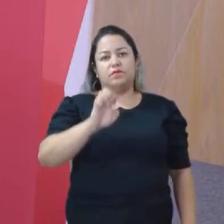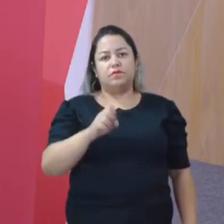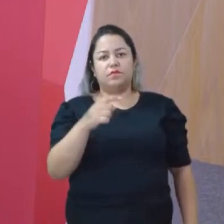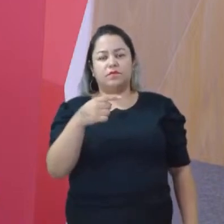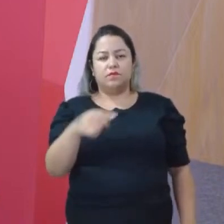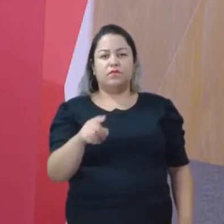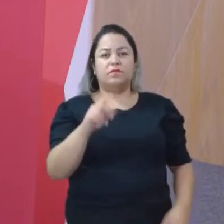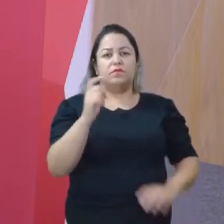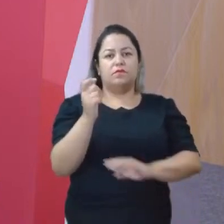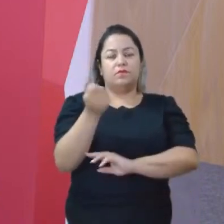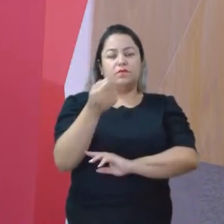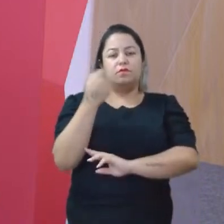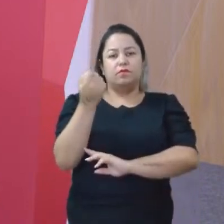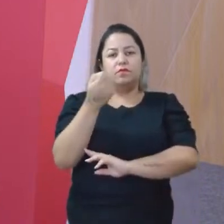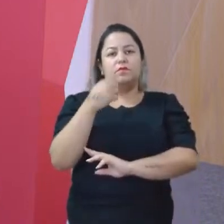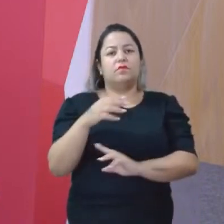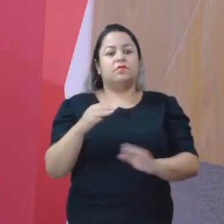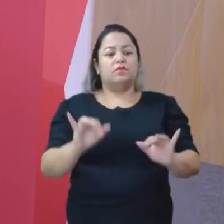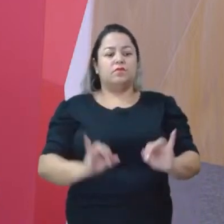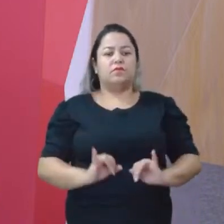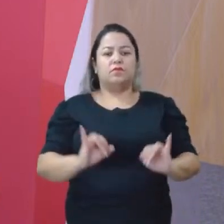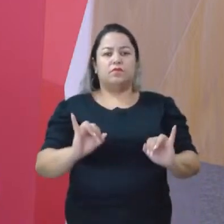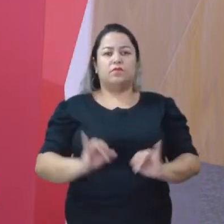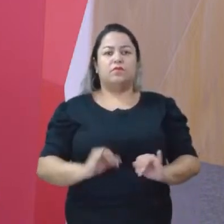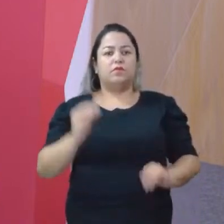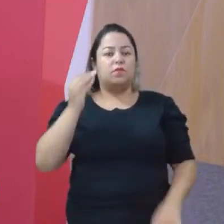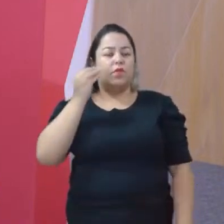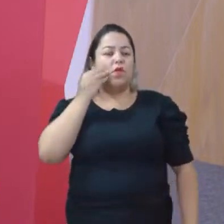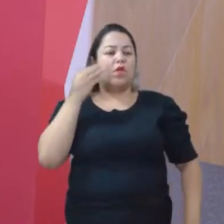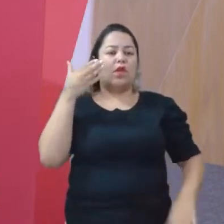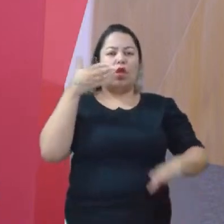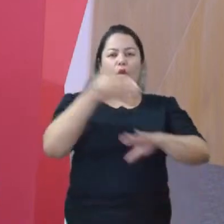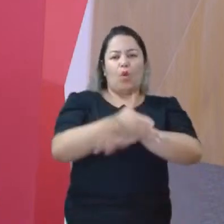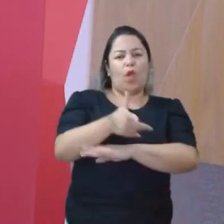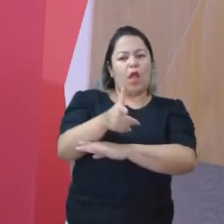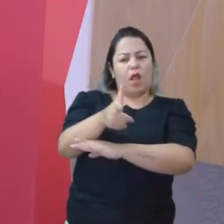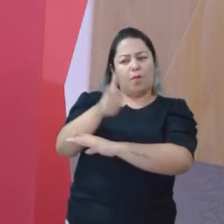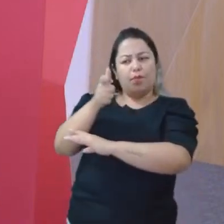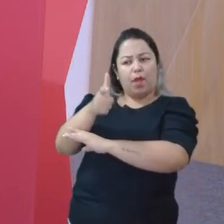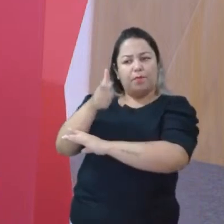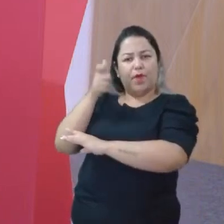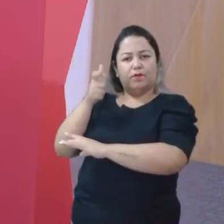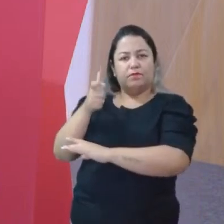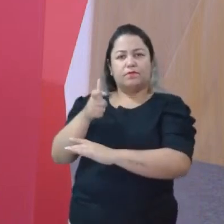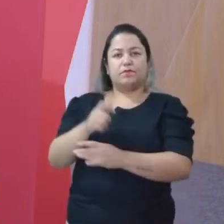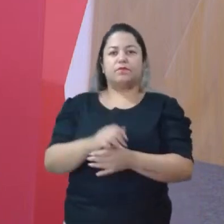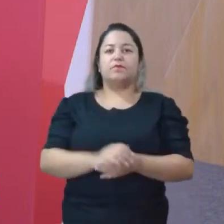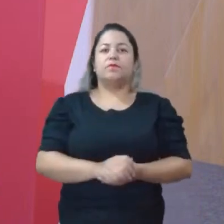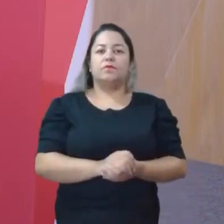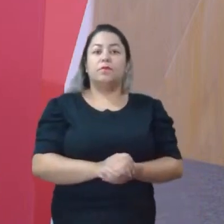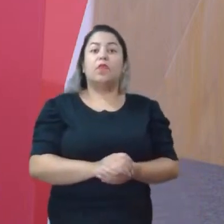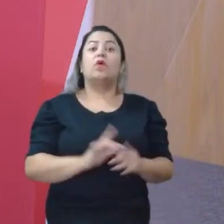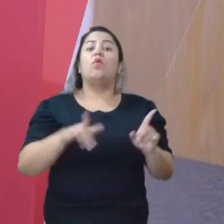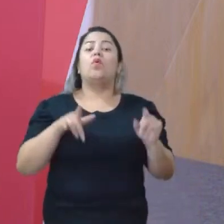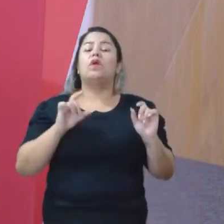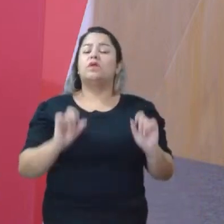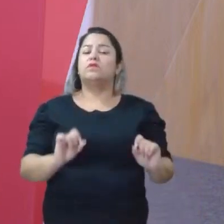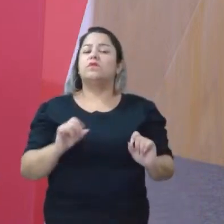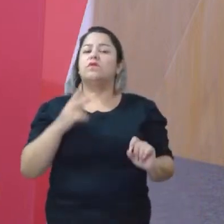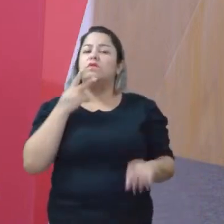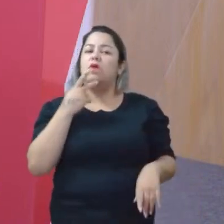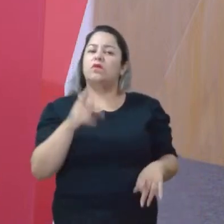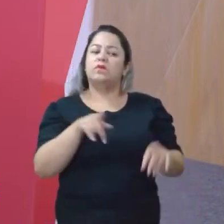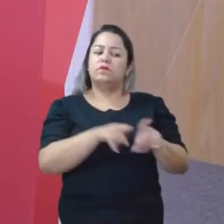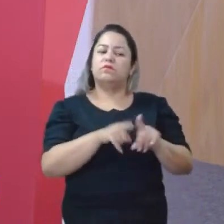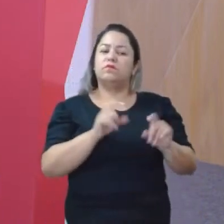Sul, e sofreu um atentado lá, a pessoa entrou armada, atirando. Ao que o senhor atribui a escalada